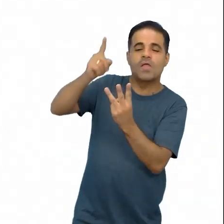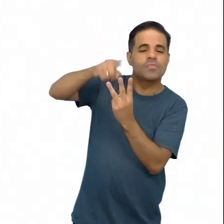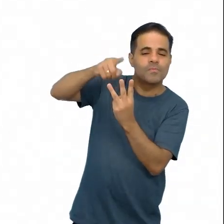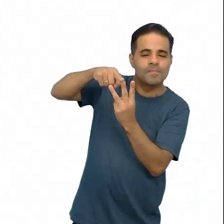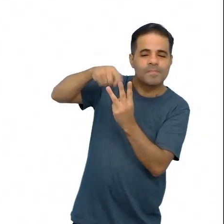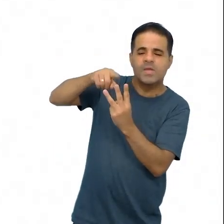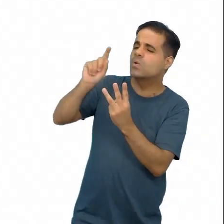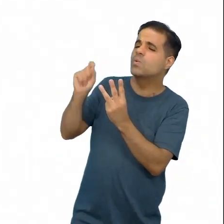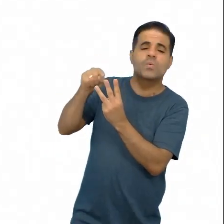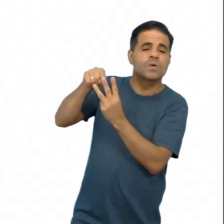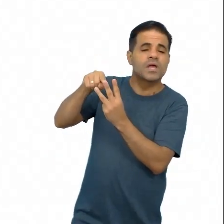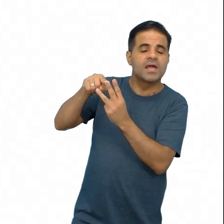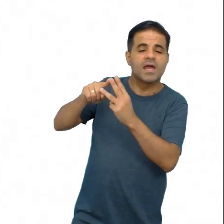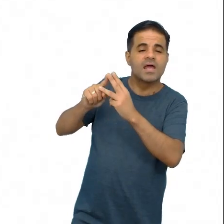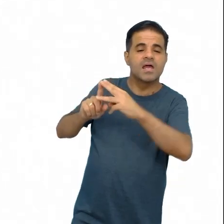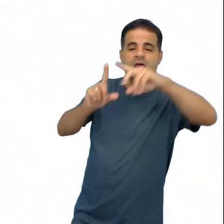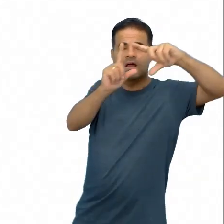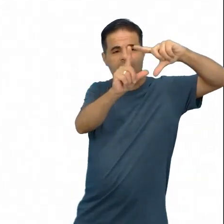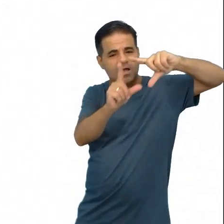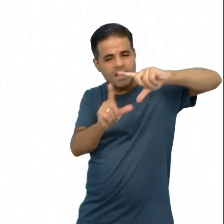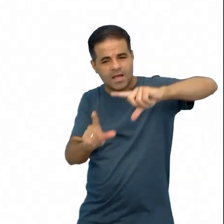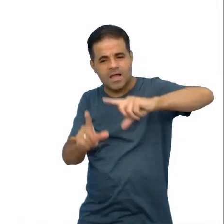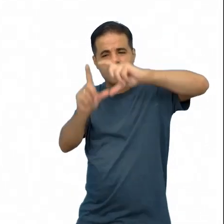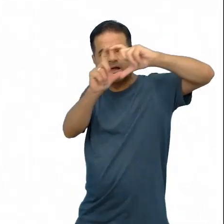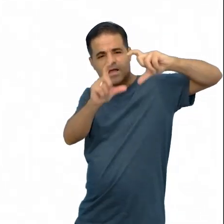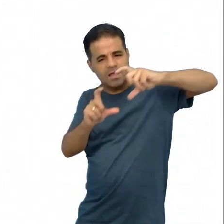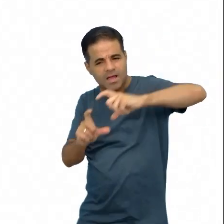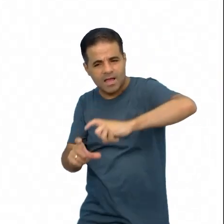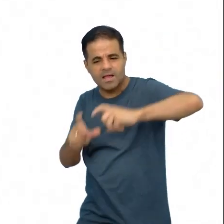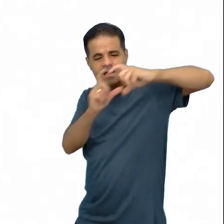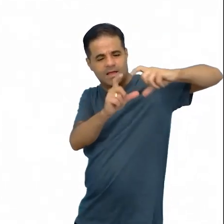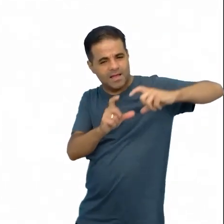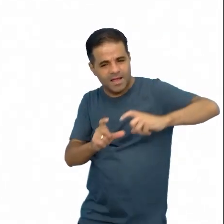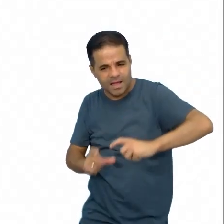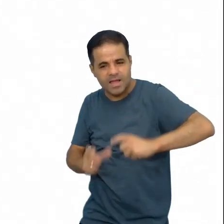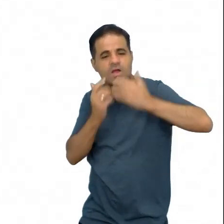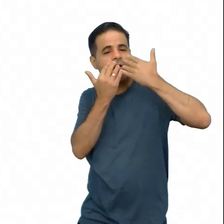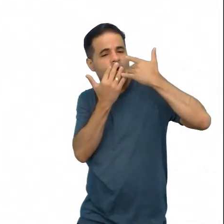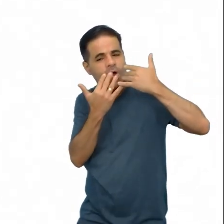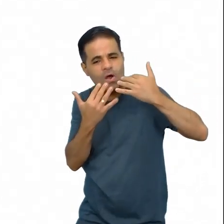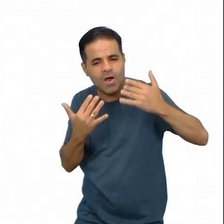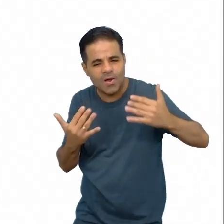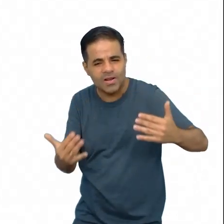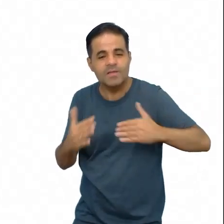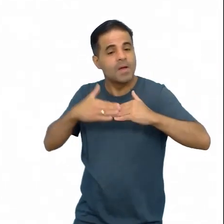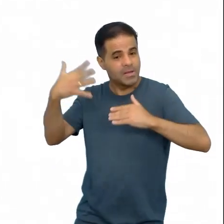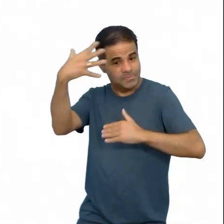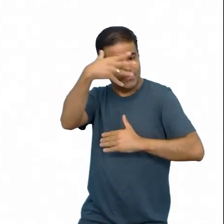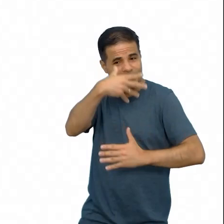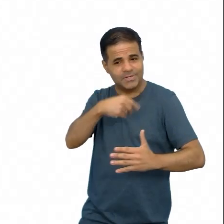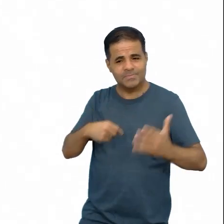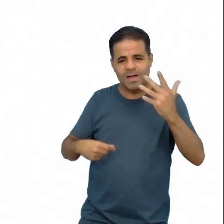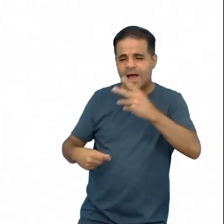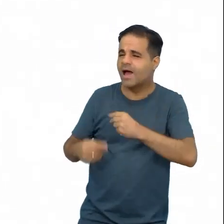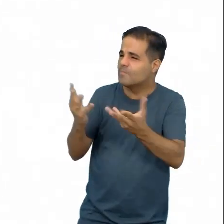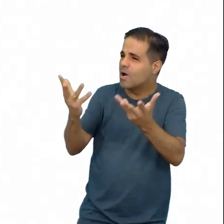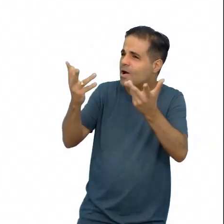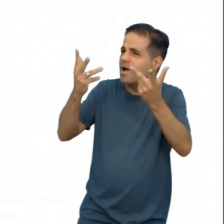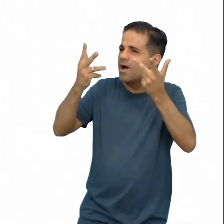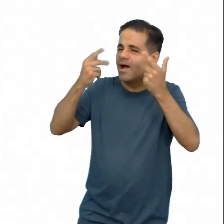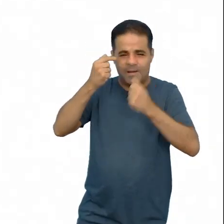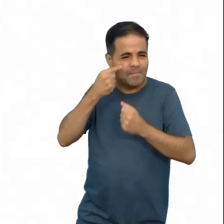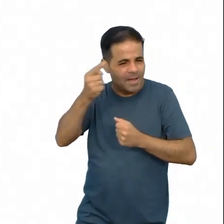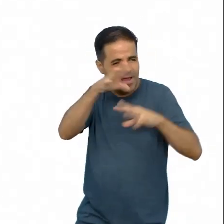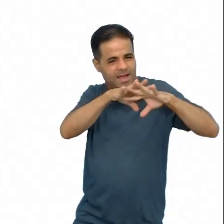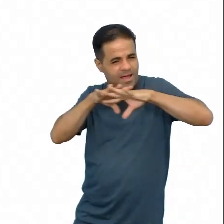ela é formada por quê? Ela é formada por quadrados, só que são quadrados coloridos, né? Ficou mais bonitinho, deu a ideia de um